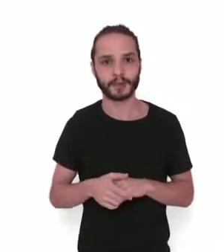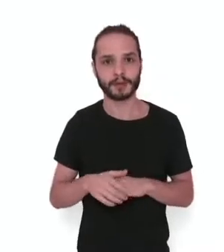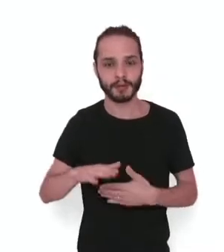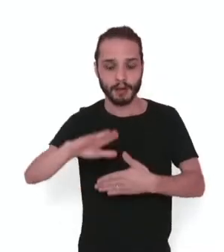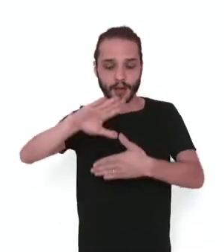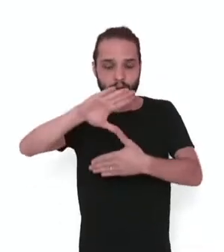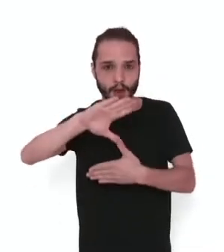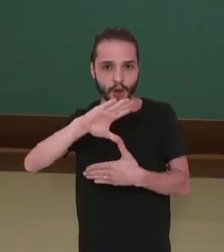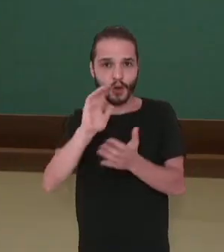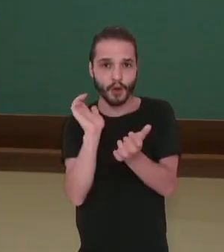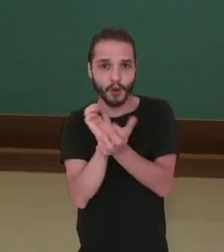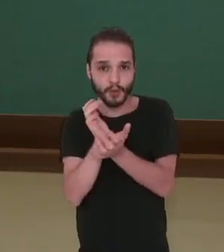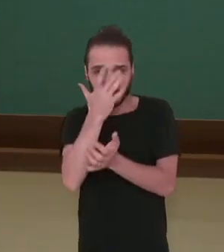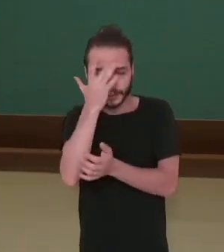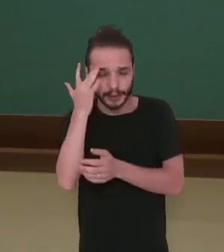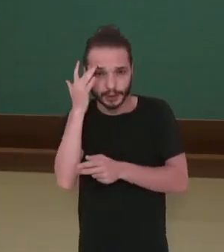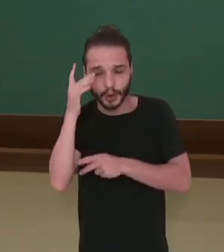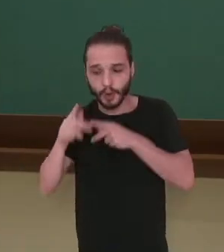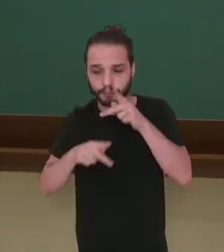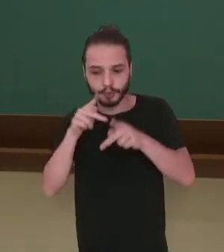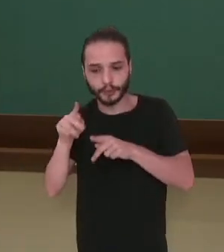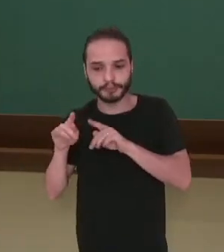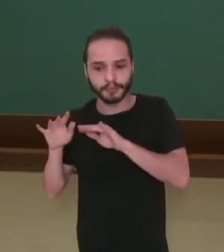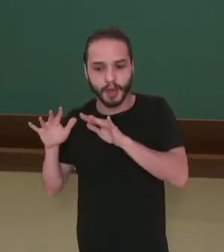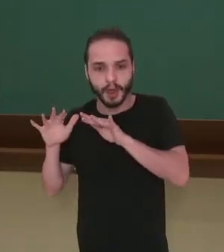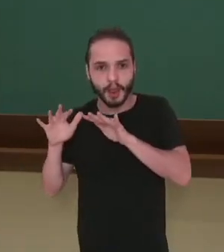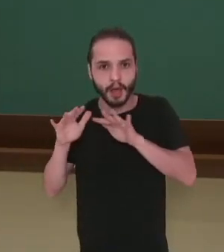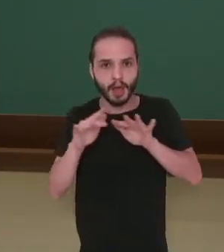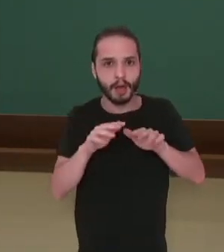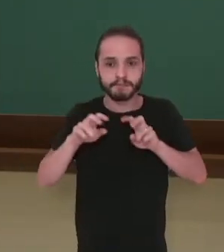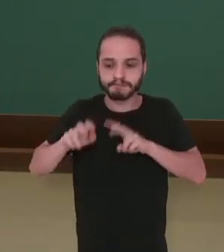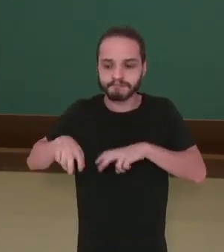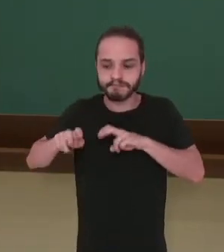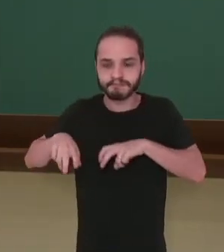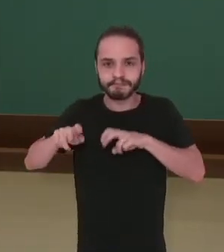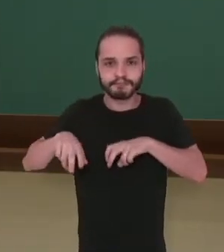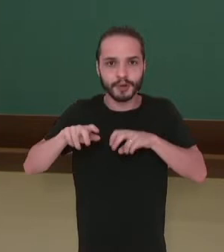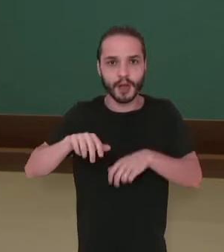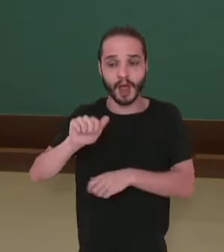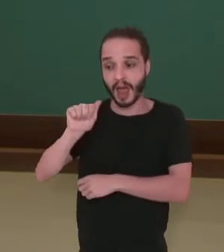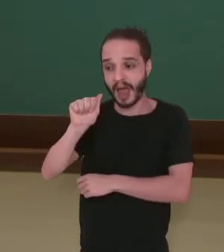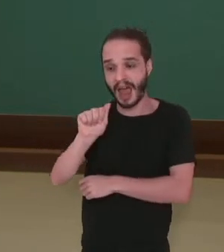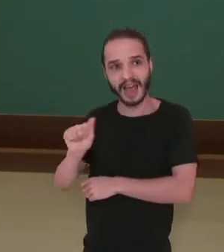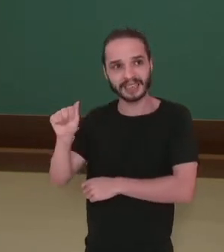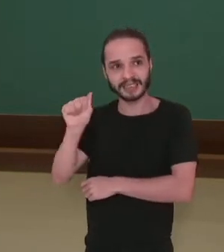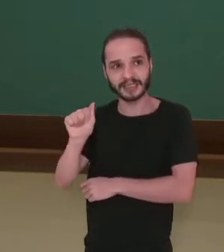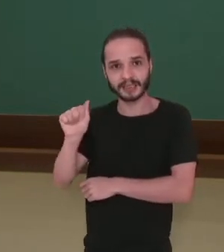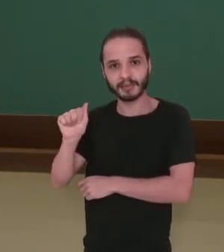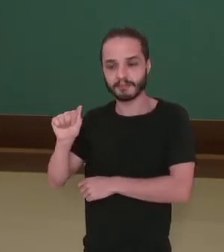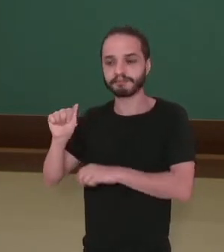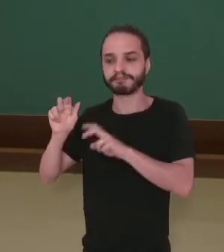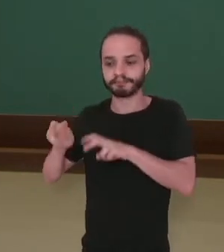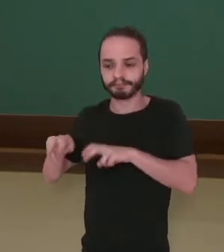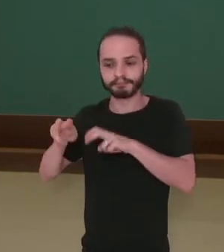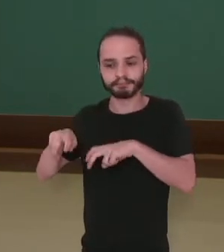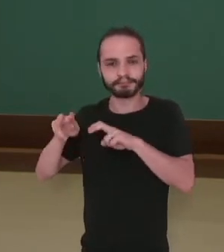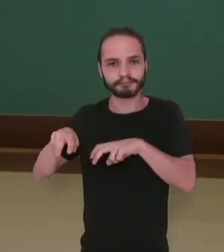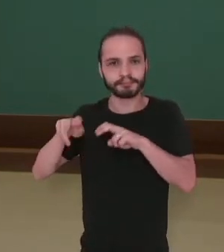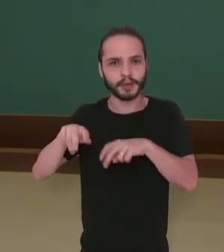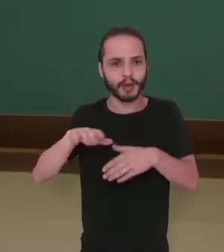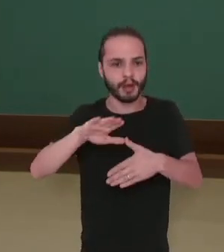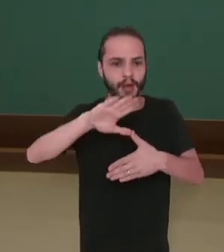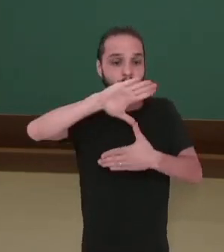esses agrupamentos vieram, atravessaram pela Ásia, atravessaram então o Estreito